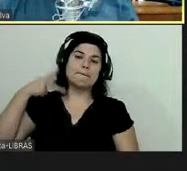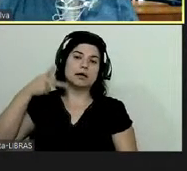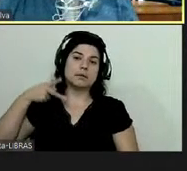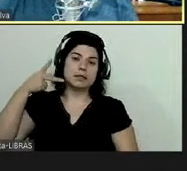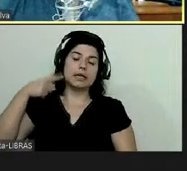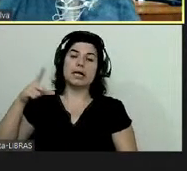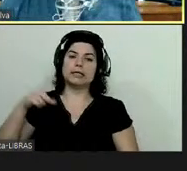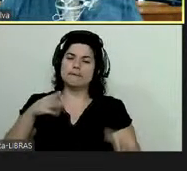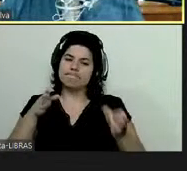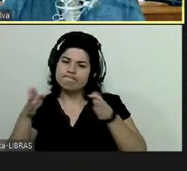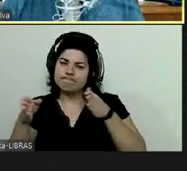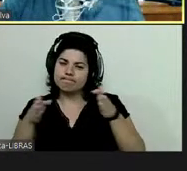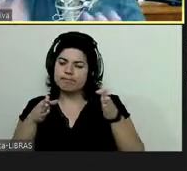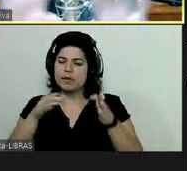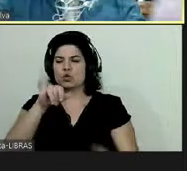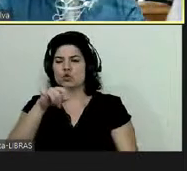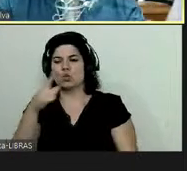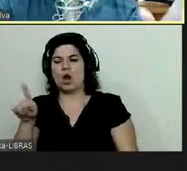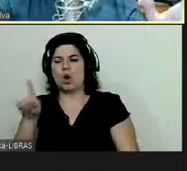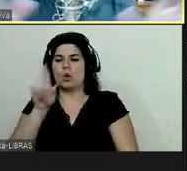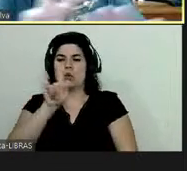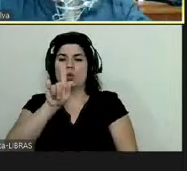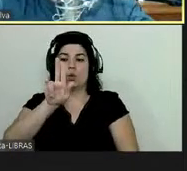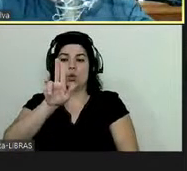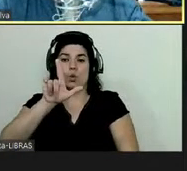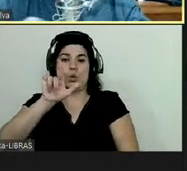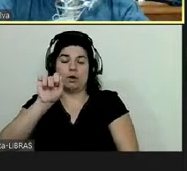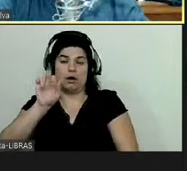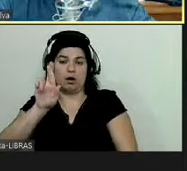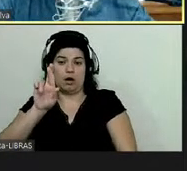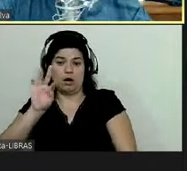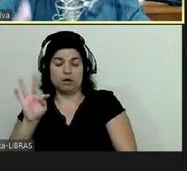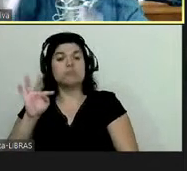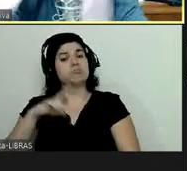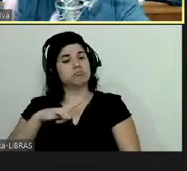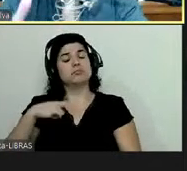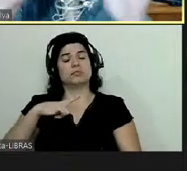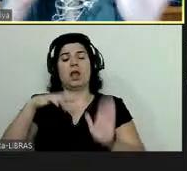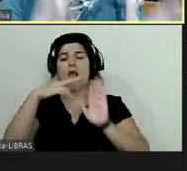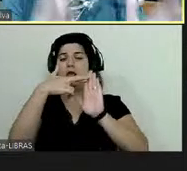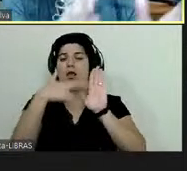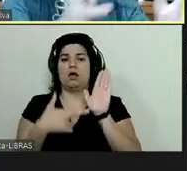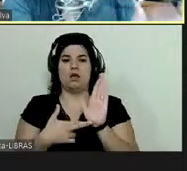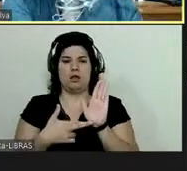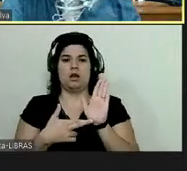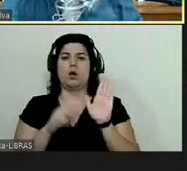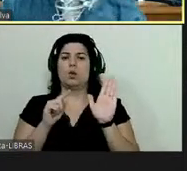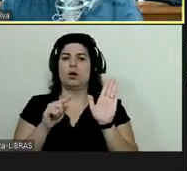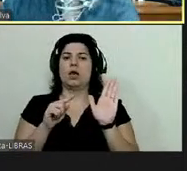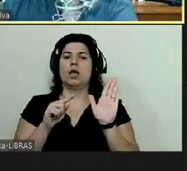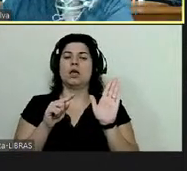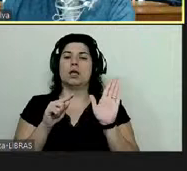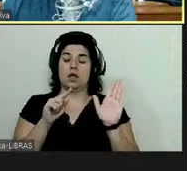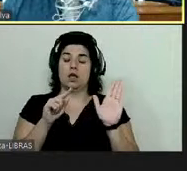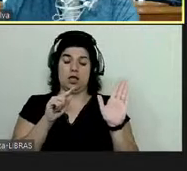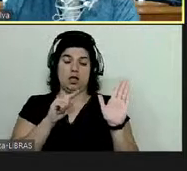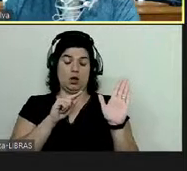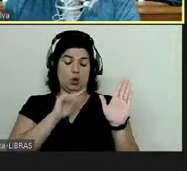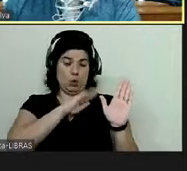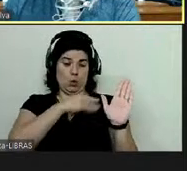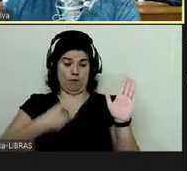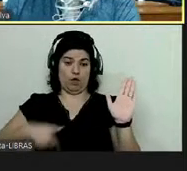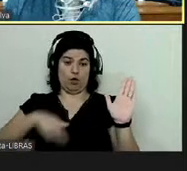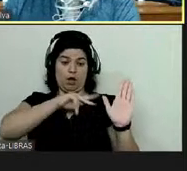na do período de João Goulart e tal mas para isso a regra é essa a presença ali Federal então